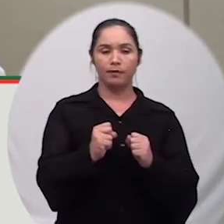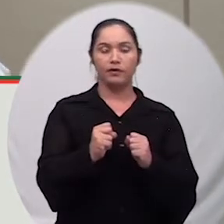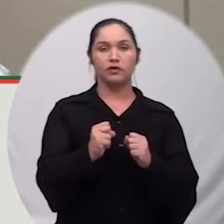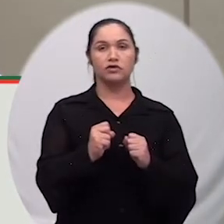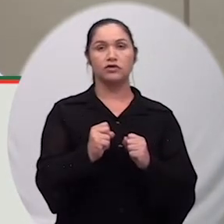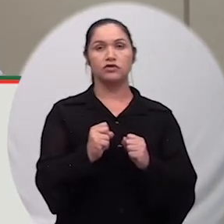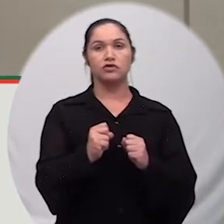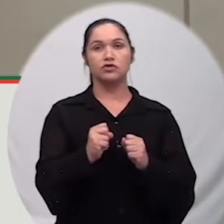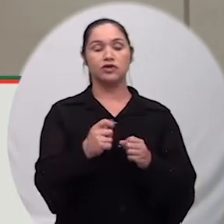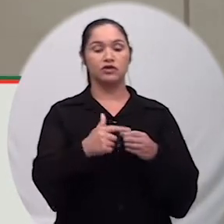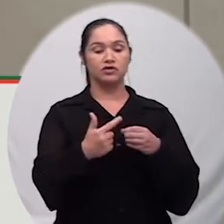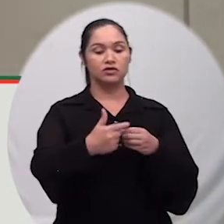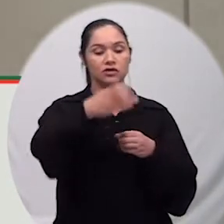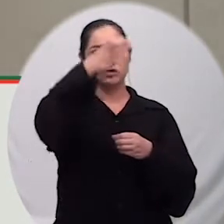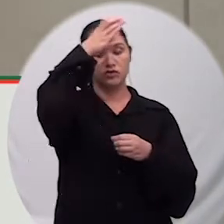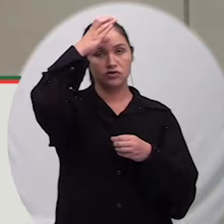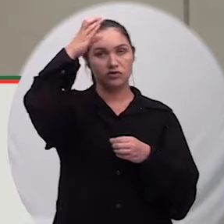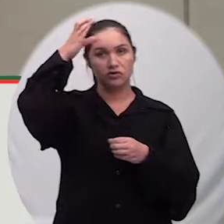enquadrar a cidade